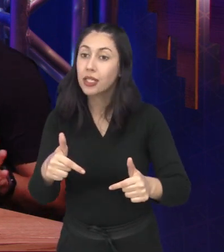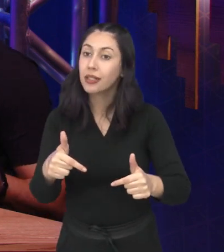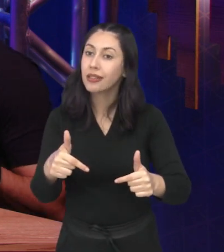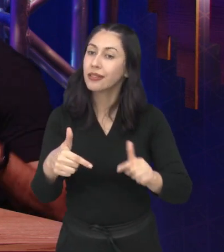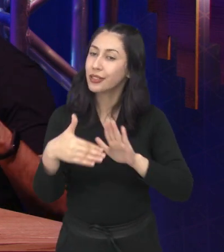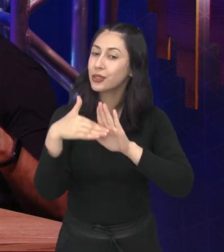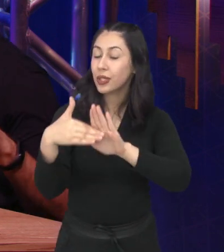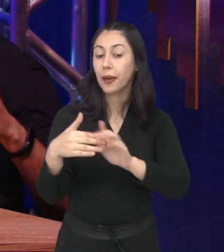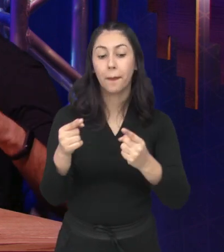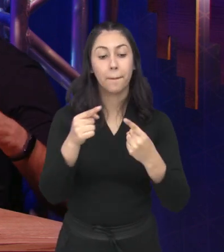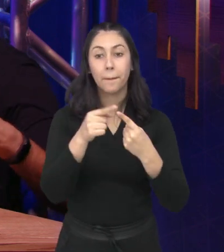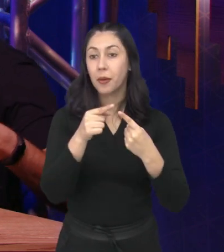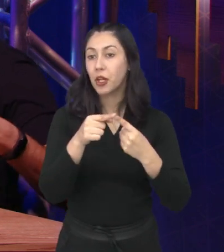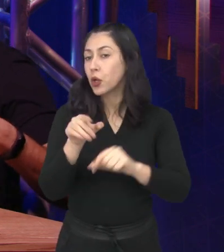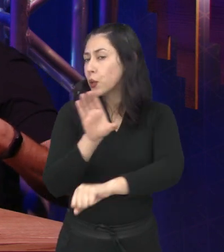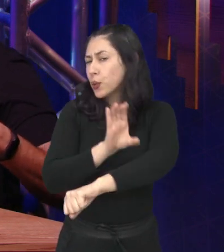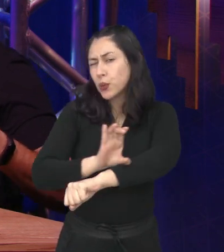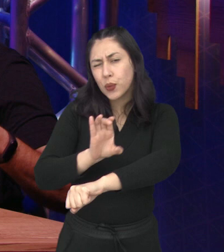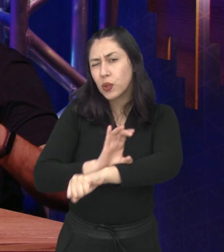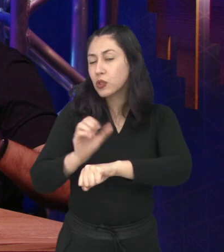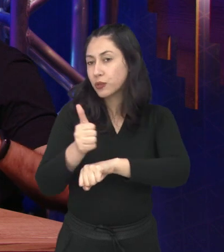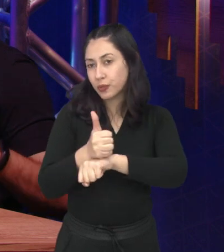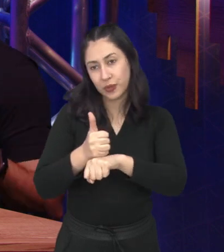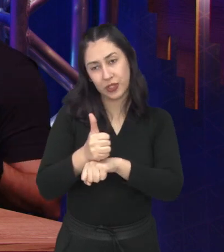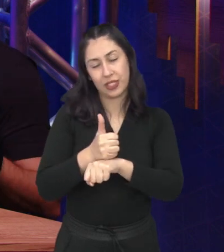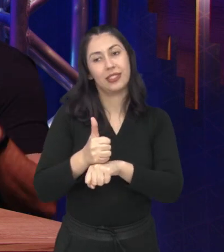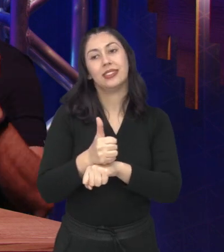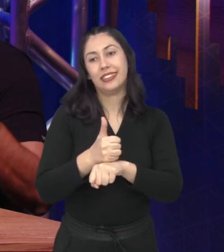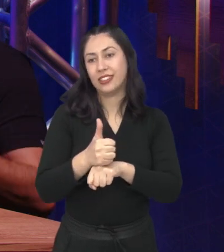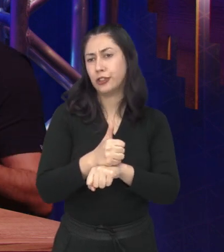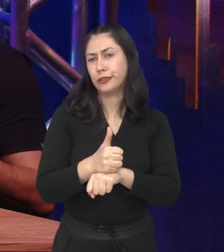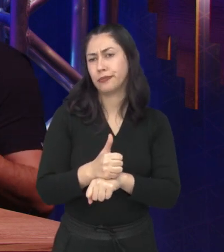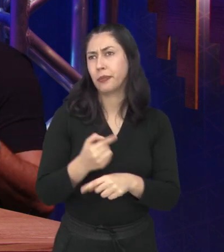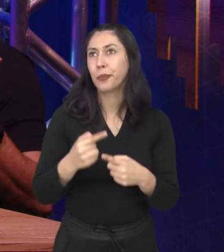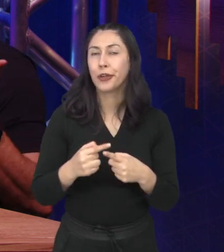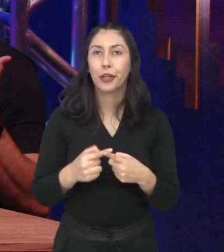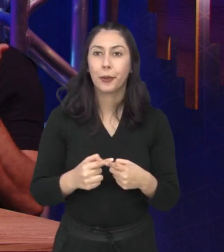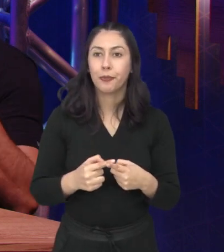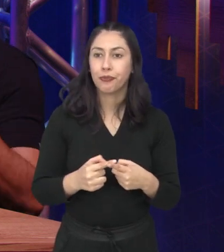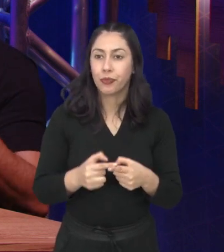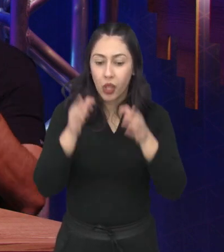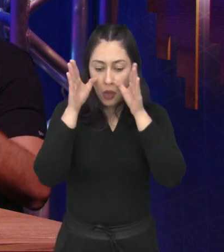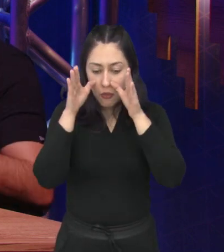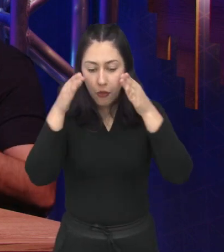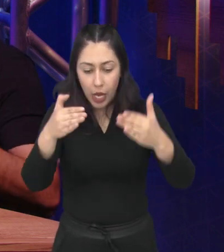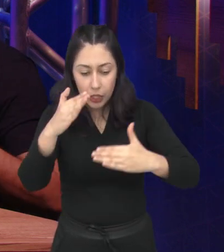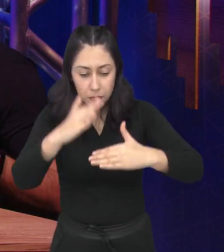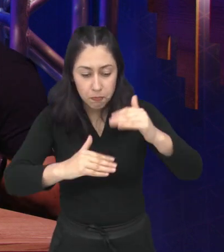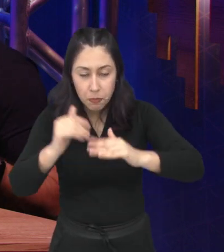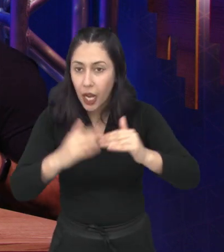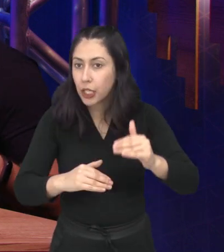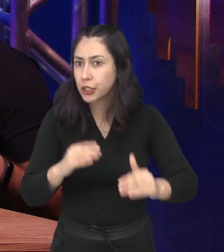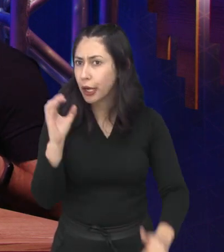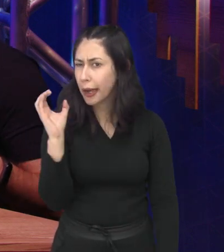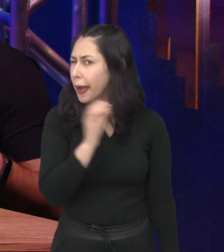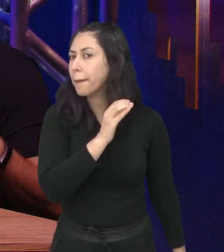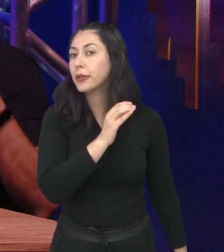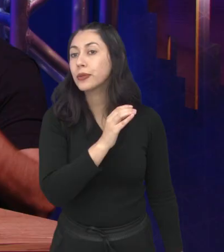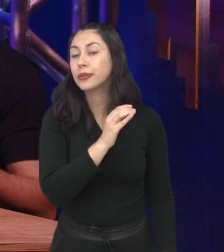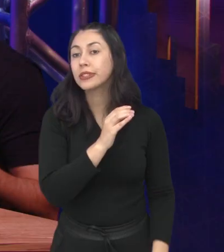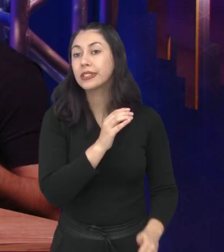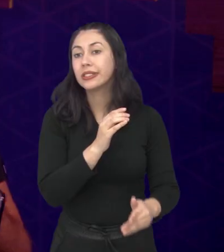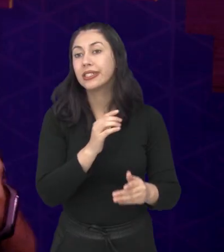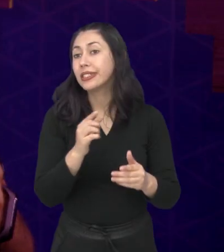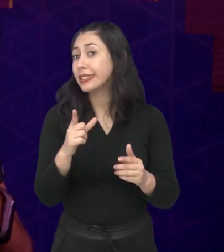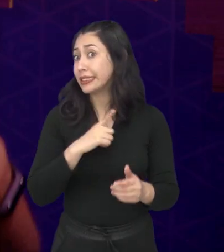já vão te ajudar. Primeiro são cursos profissionalizantes, que eles são rápidos, eles são focados na prática e tem